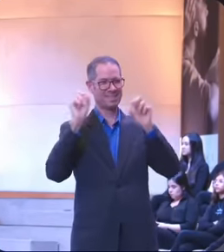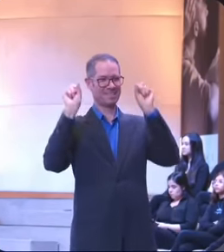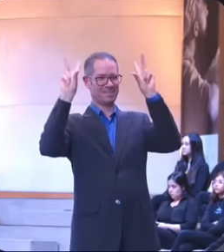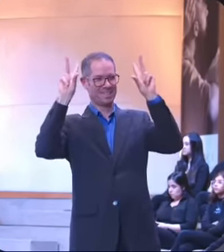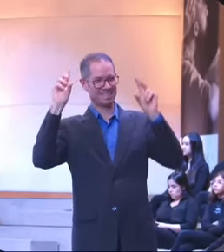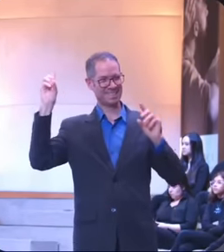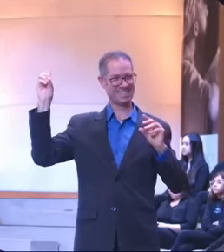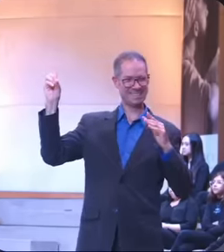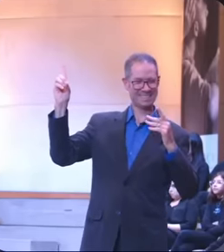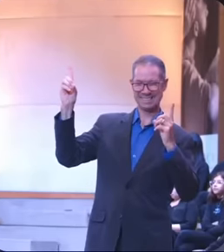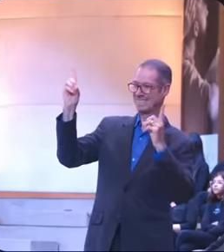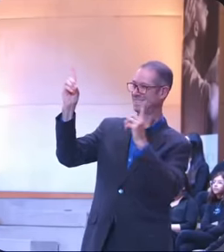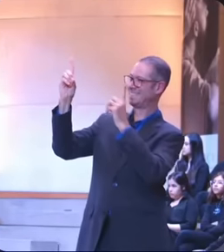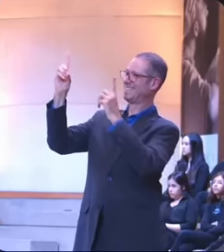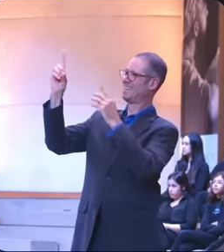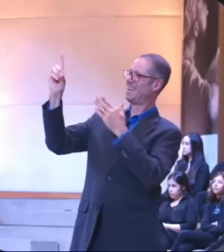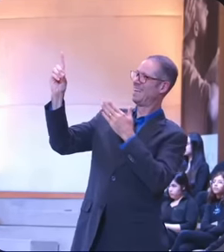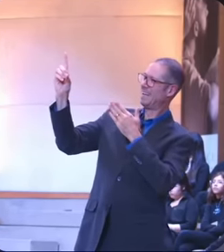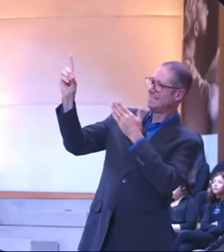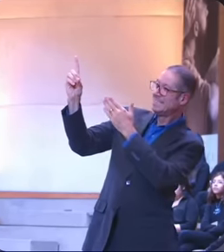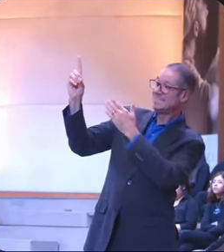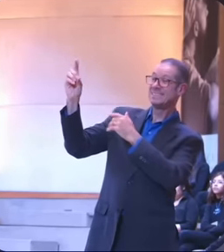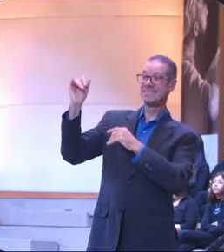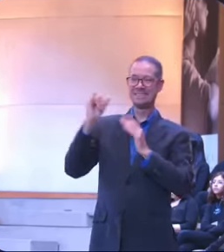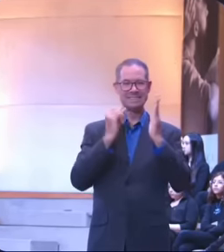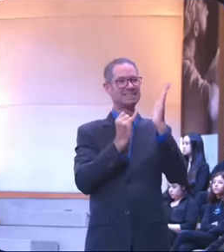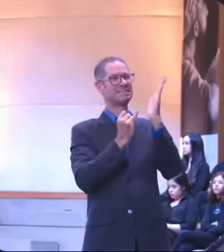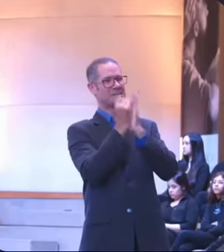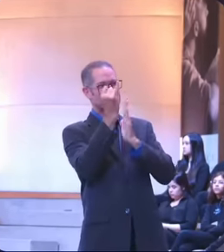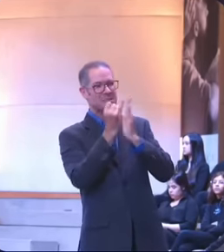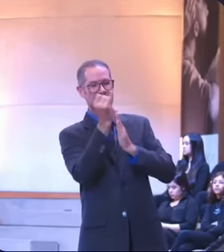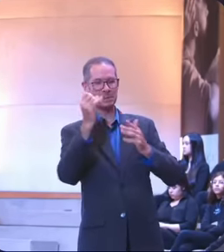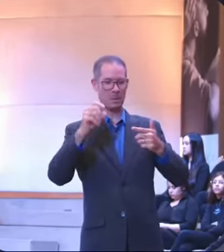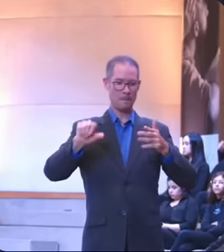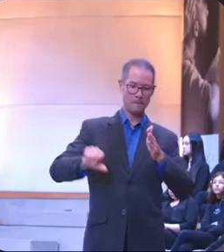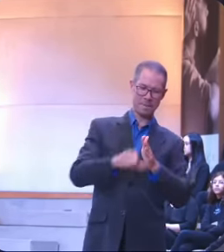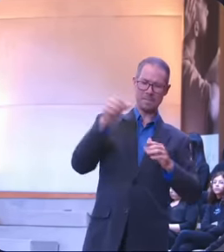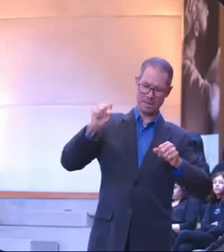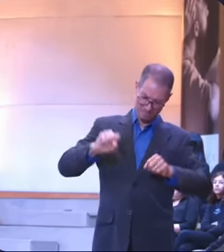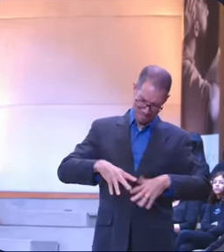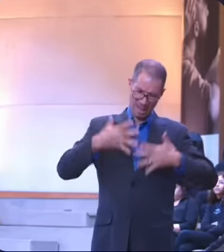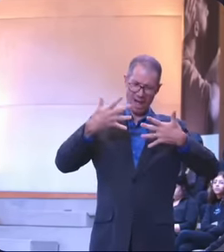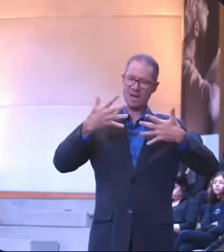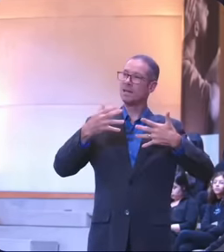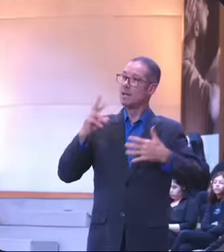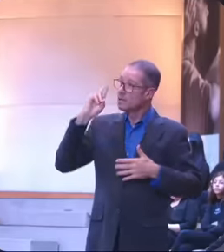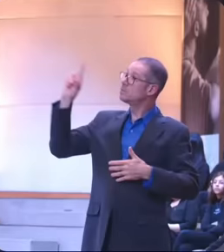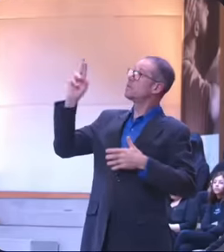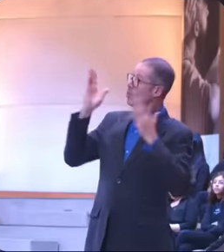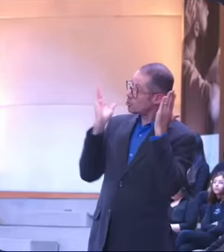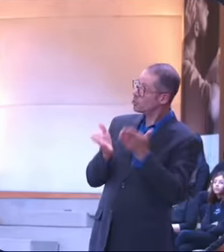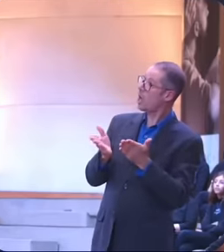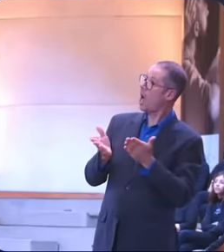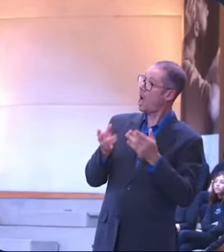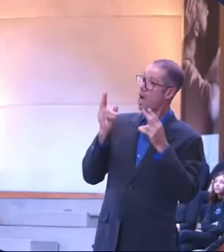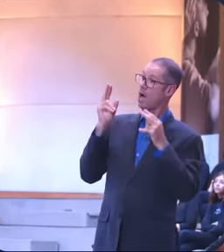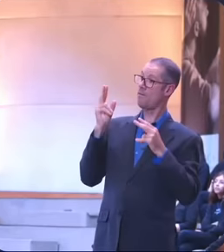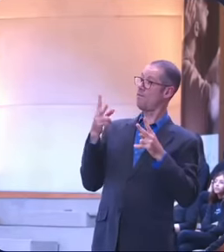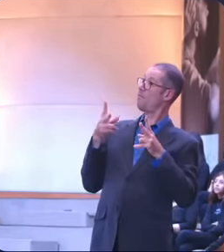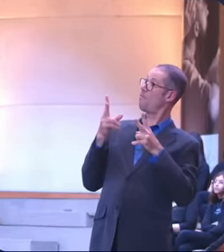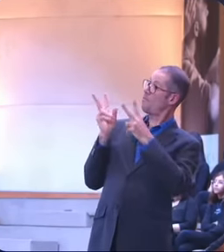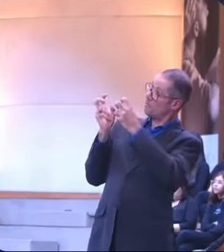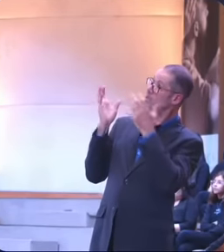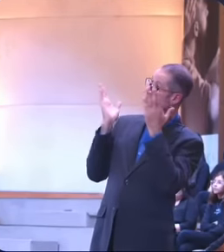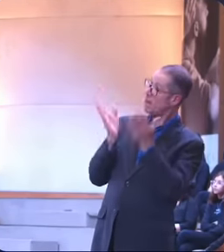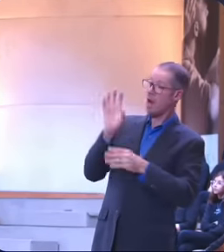falando com ele. Mas eu vejo o intercessor assim: Senhor, eu vi já o primeiro milagre, eu já vi o que o Senhor já fez, eu vi o que está